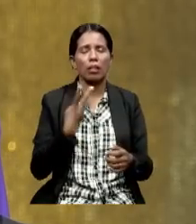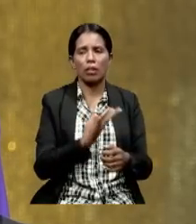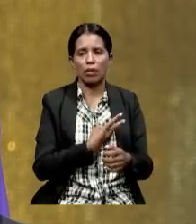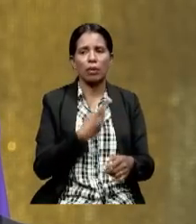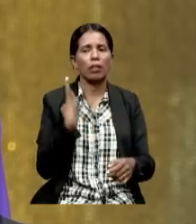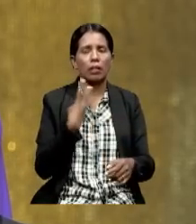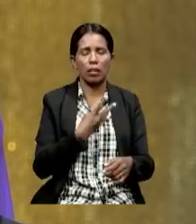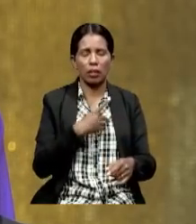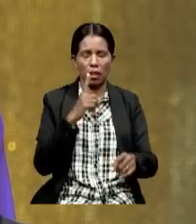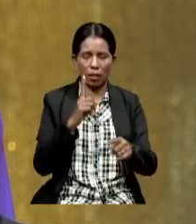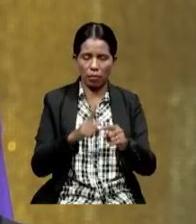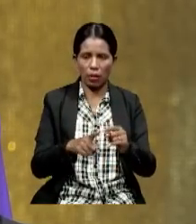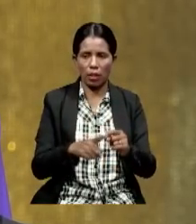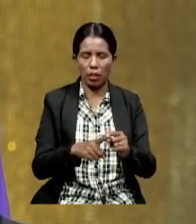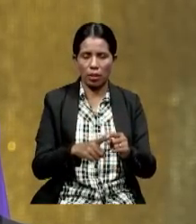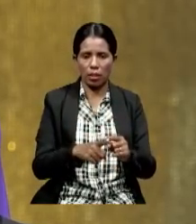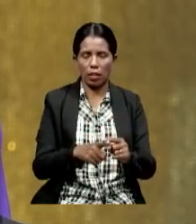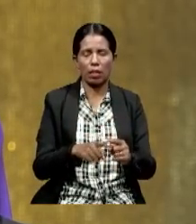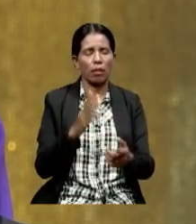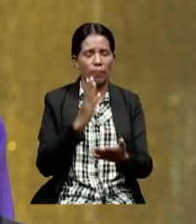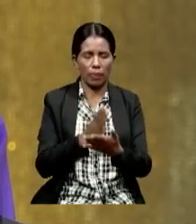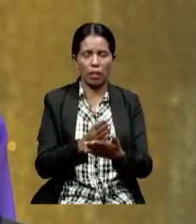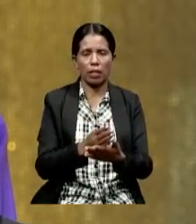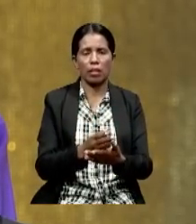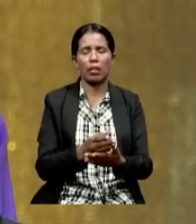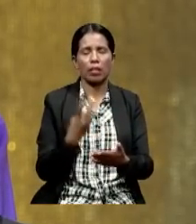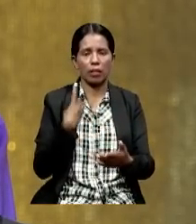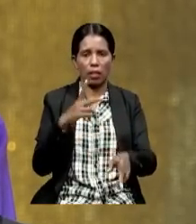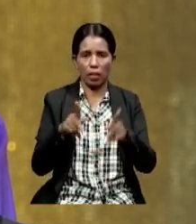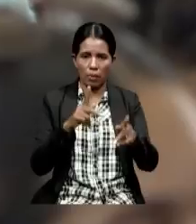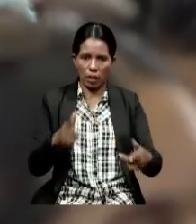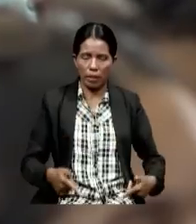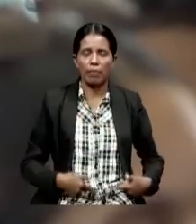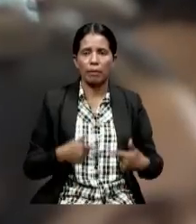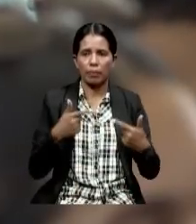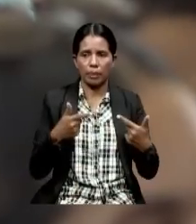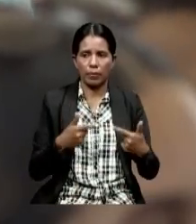vele escapa. Realidade e da nem de tema e de amores.